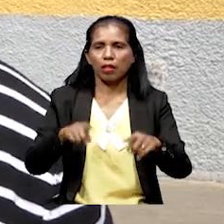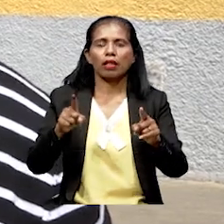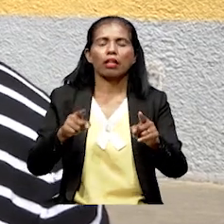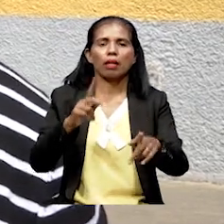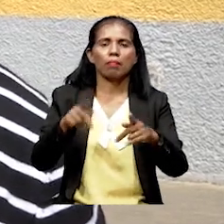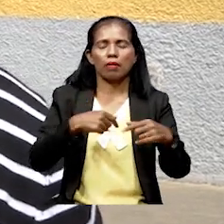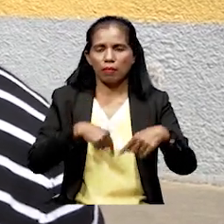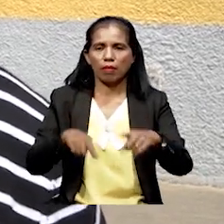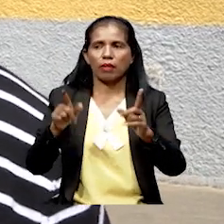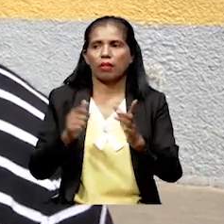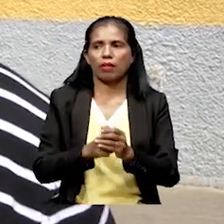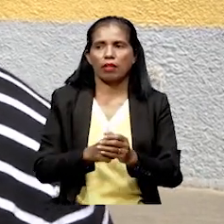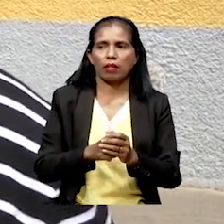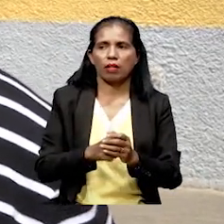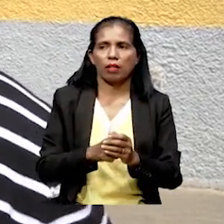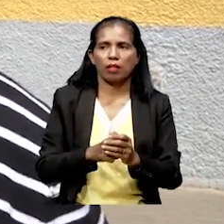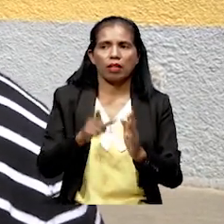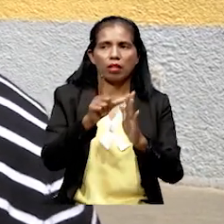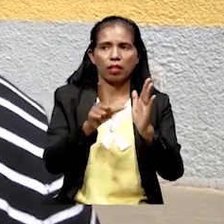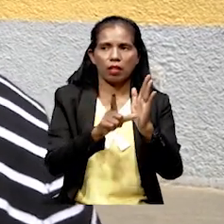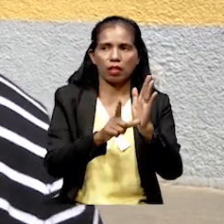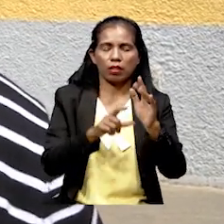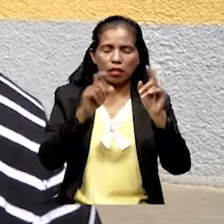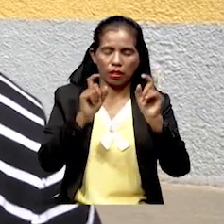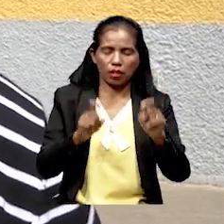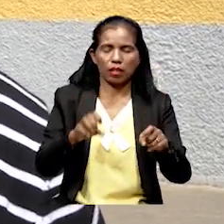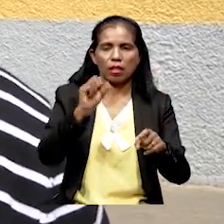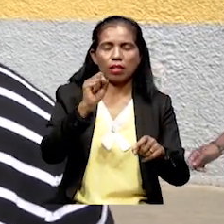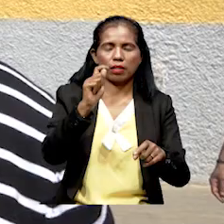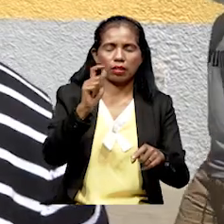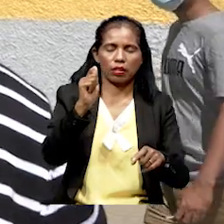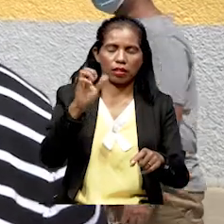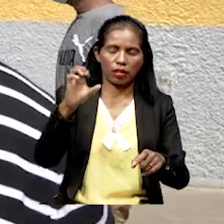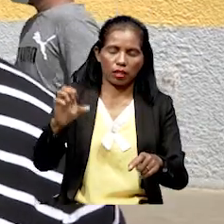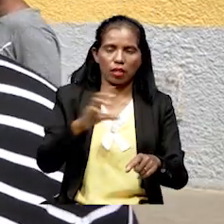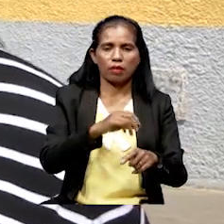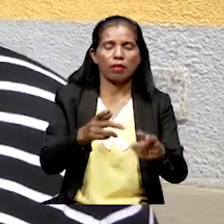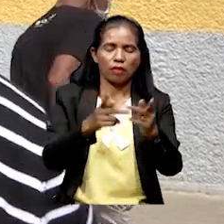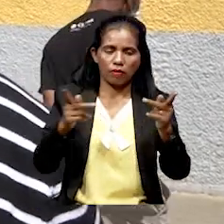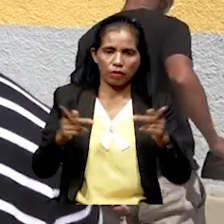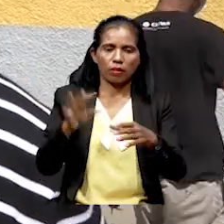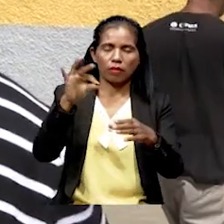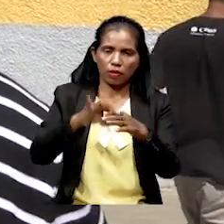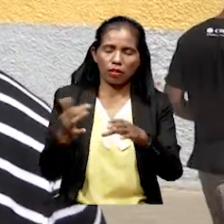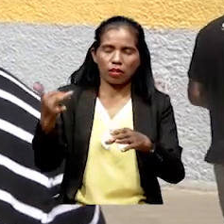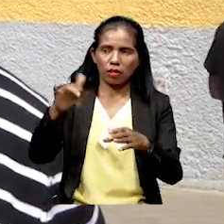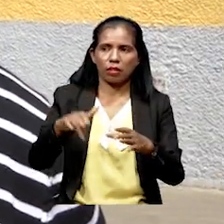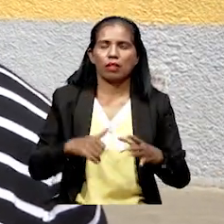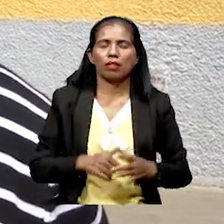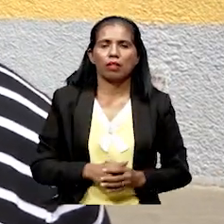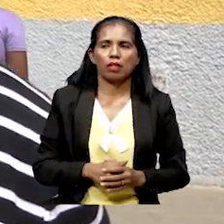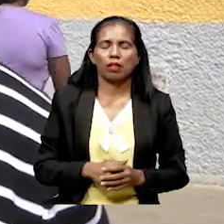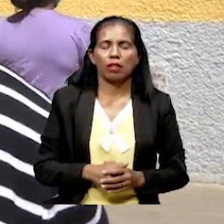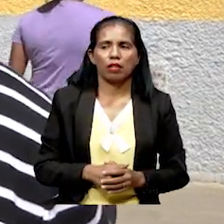vikida. Ora lista ne obrigatorio stai tem que produs lista fova ba centro de votação ser ne. Ne fajan su teknik